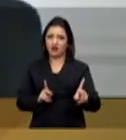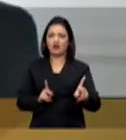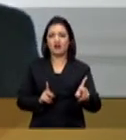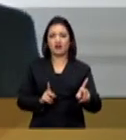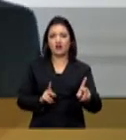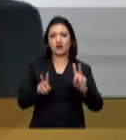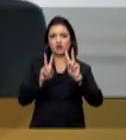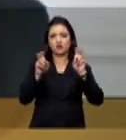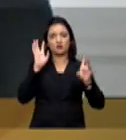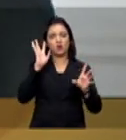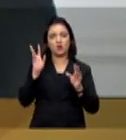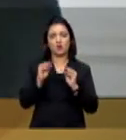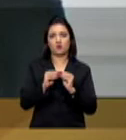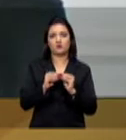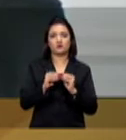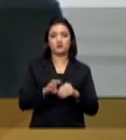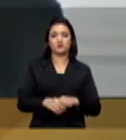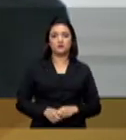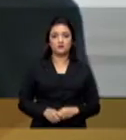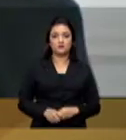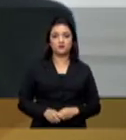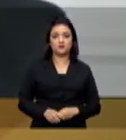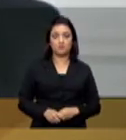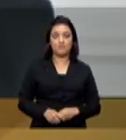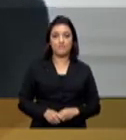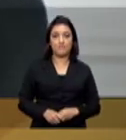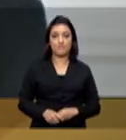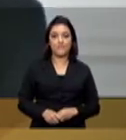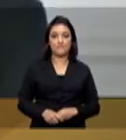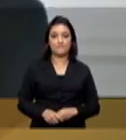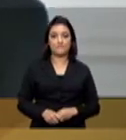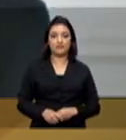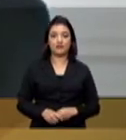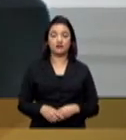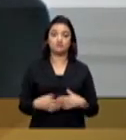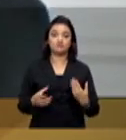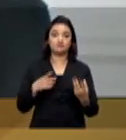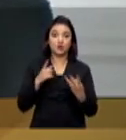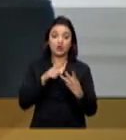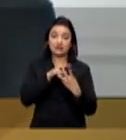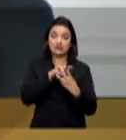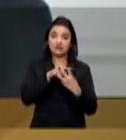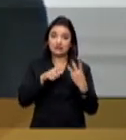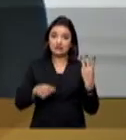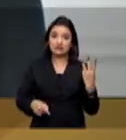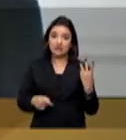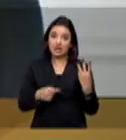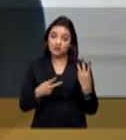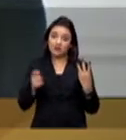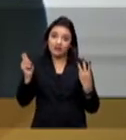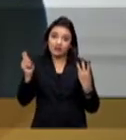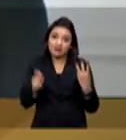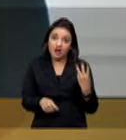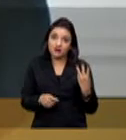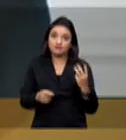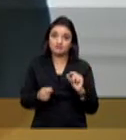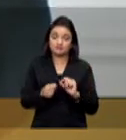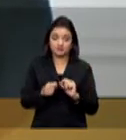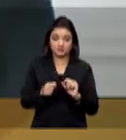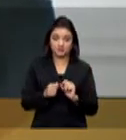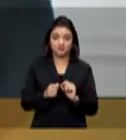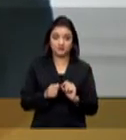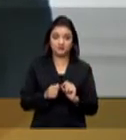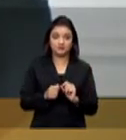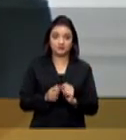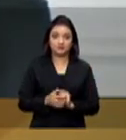ministro relator. Aqui são três as possibilidades no caso, como já antecipou e